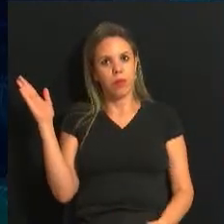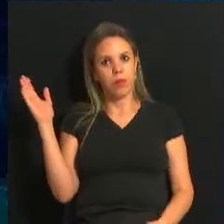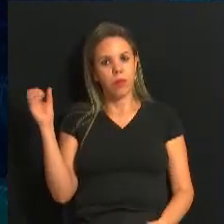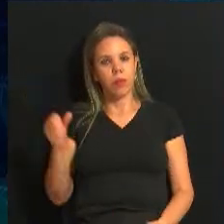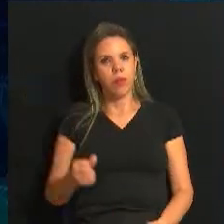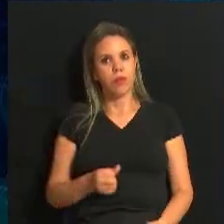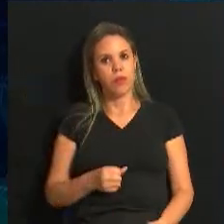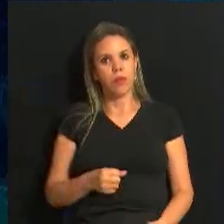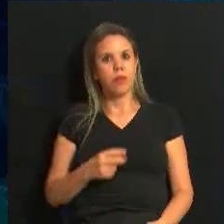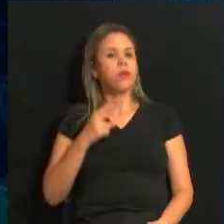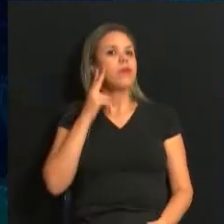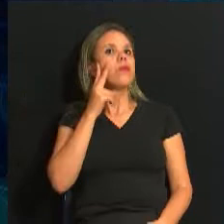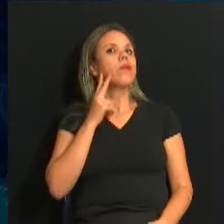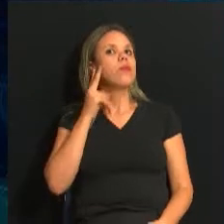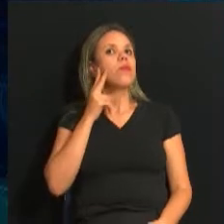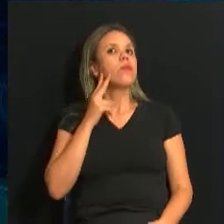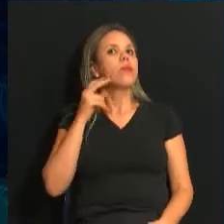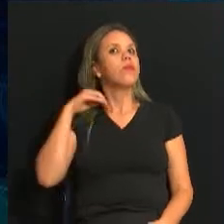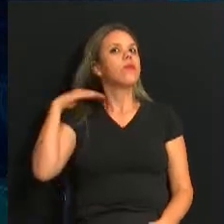18.922, Vinhedo,